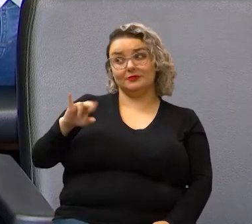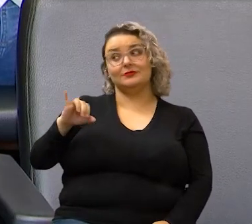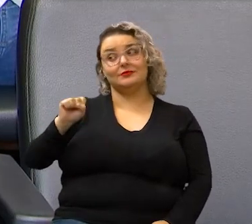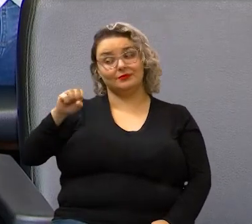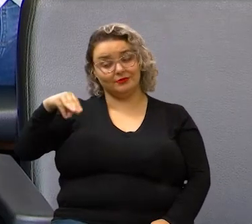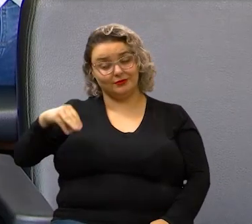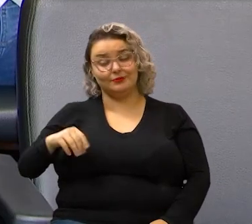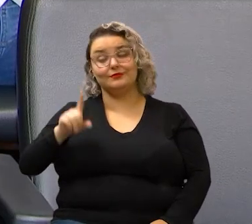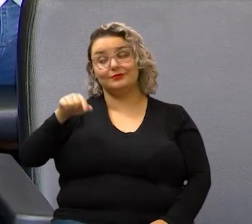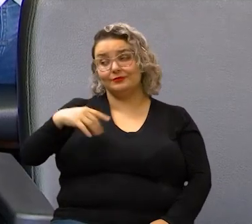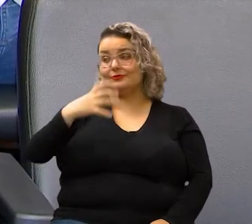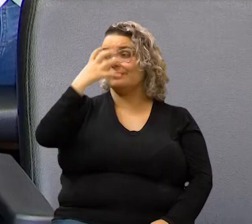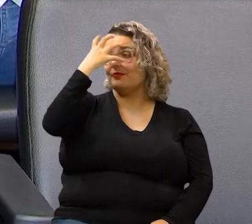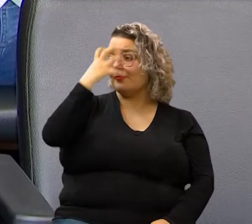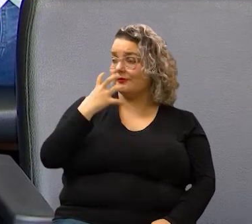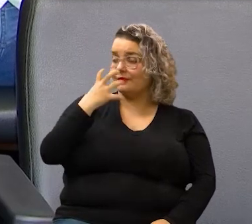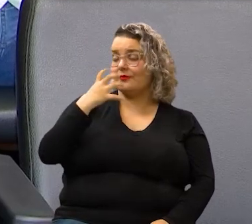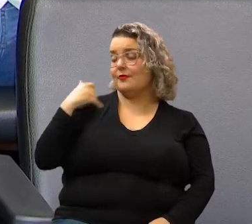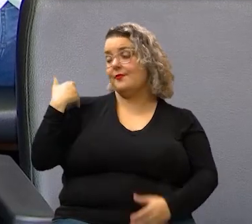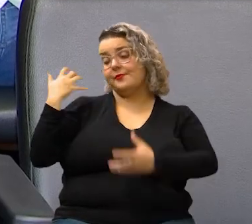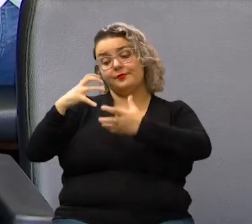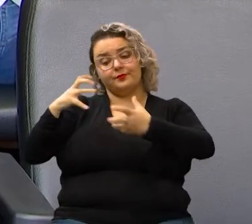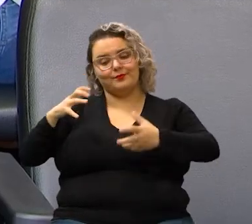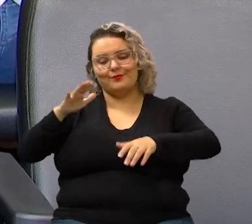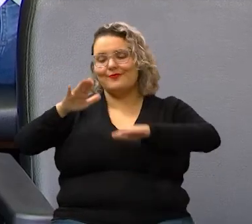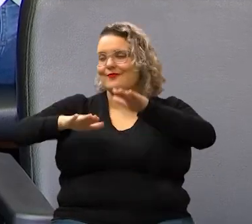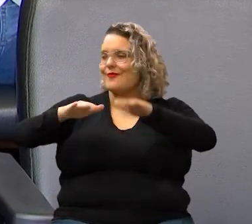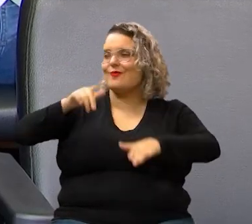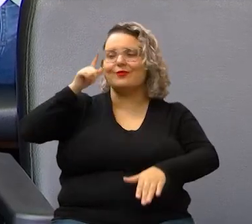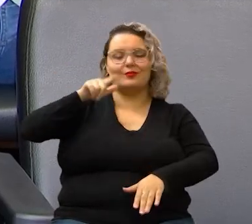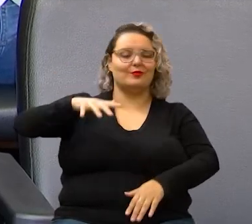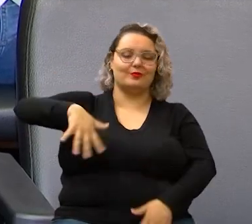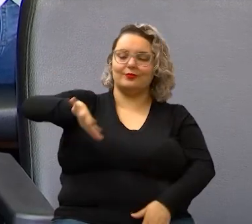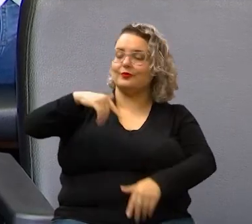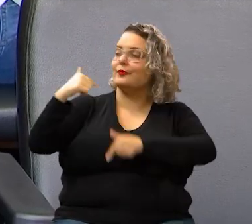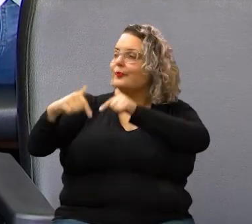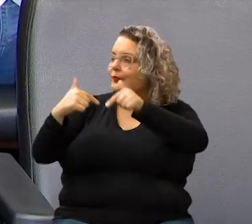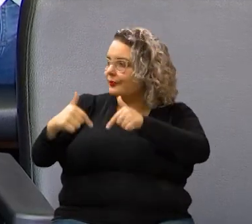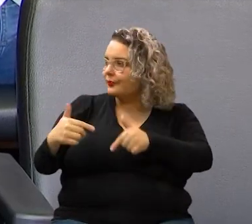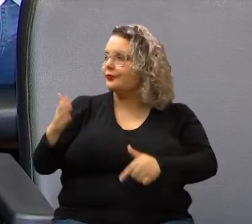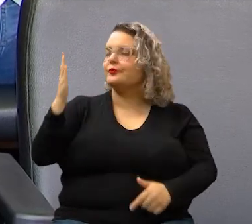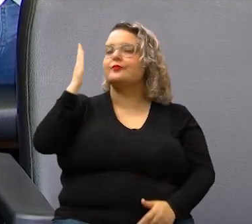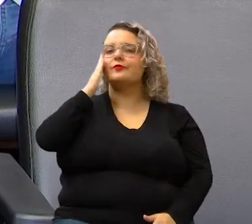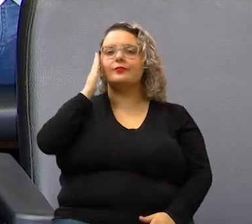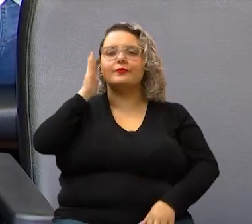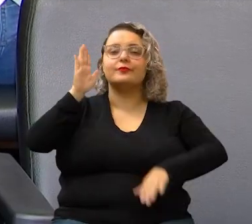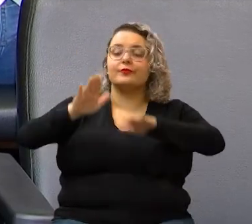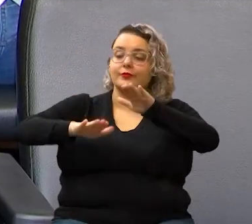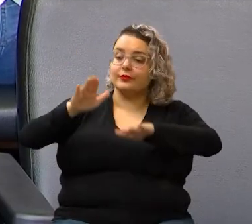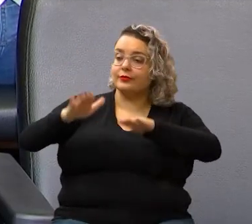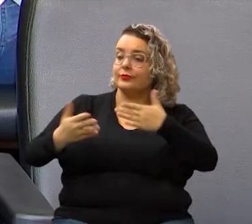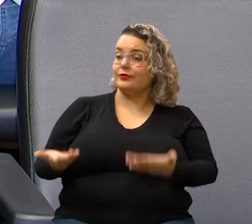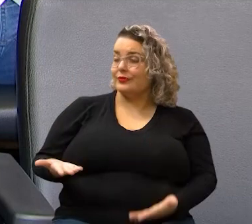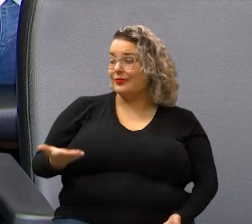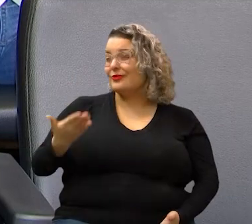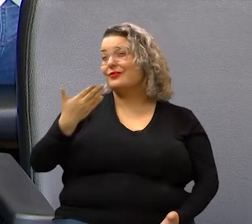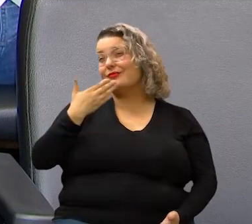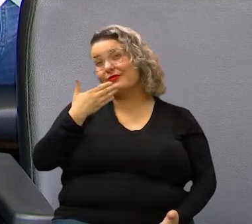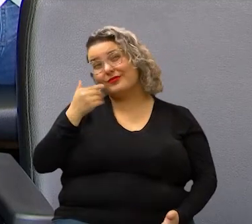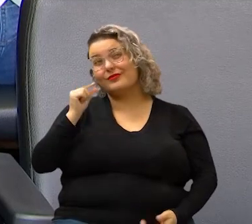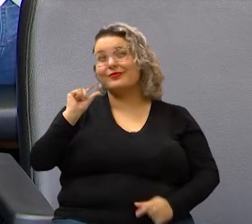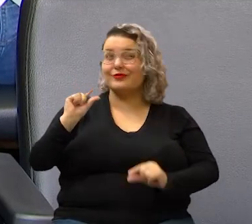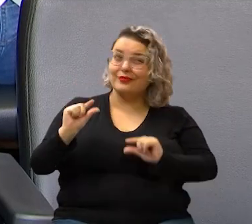que é muito séria, que os idosos não conseguem muitas vezes entrar no mercado de trabalho. A gente sabe que muitas vezes isso